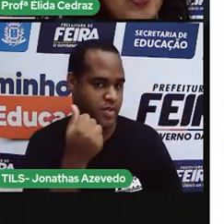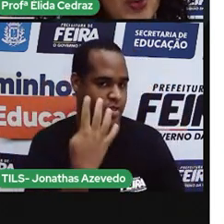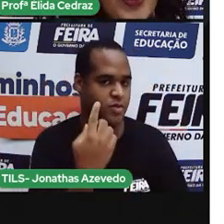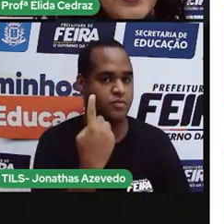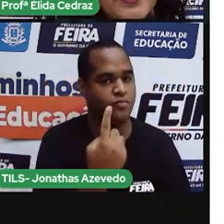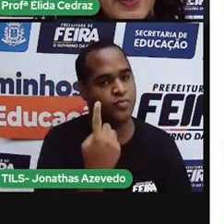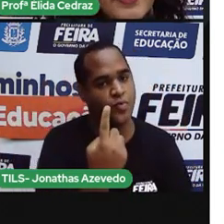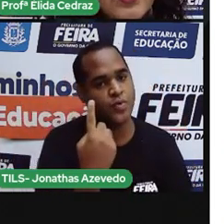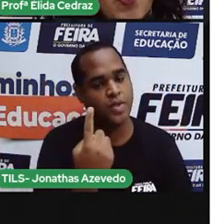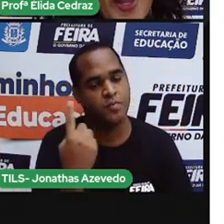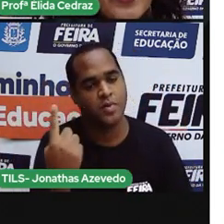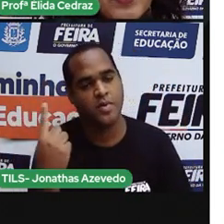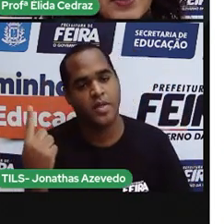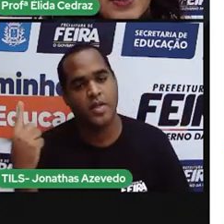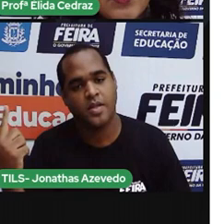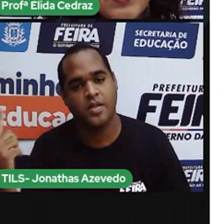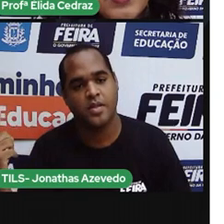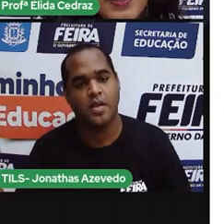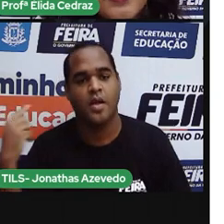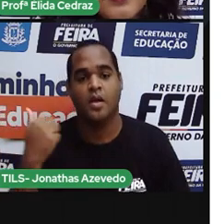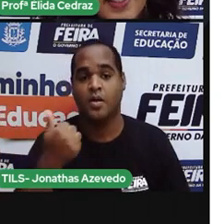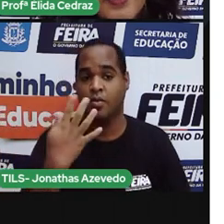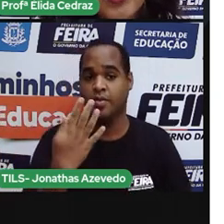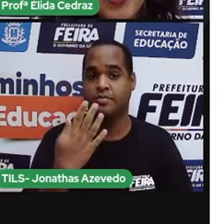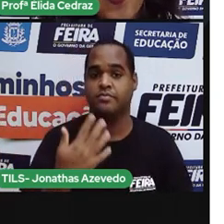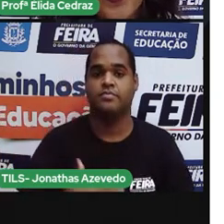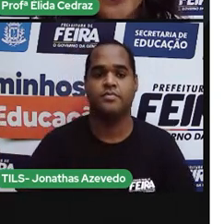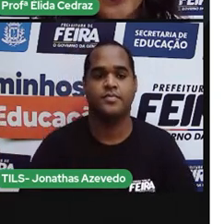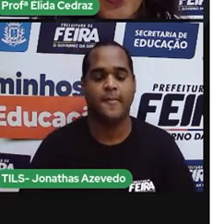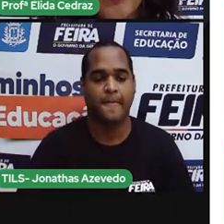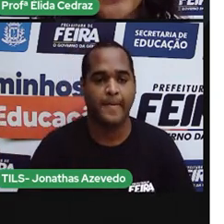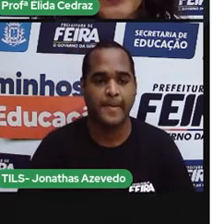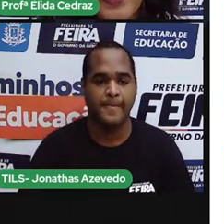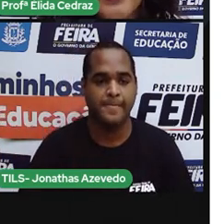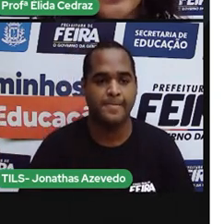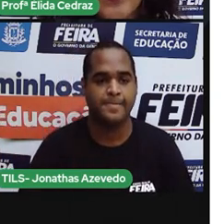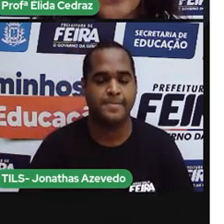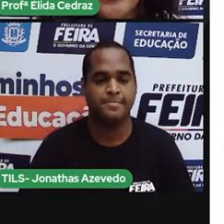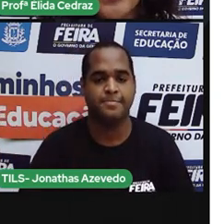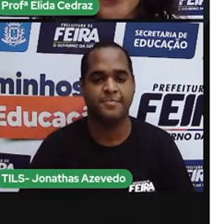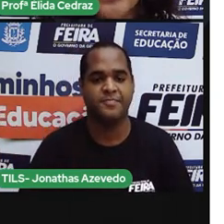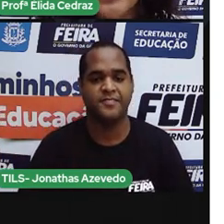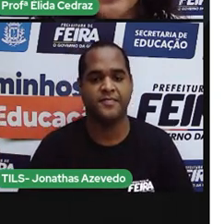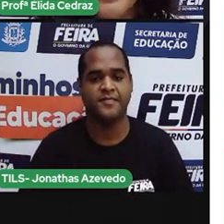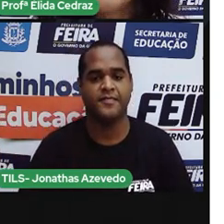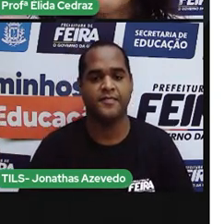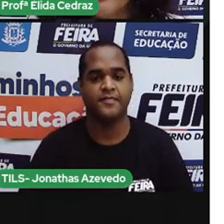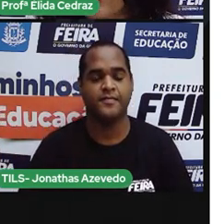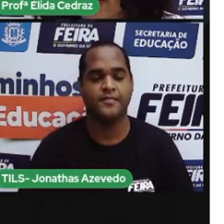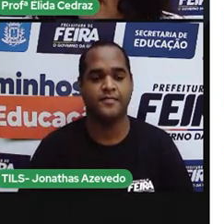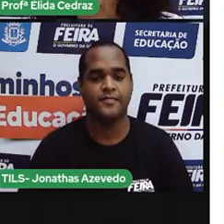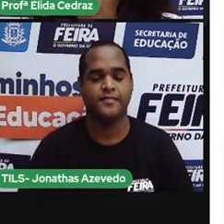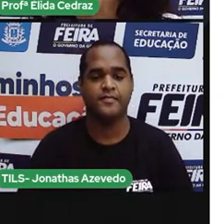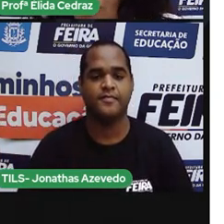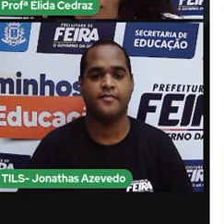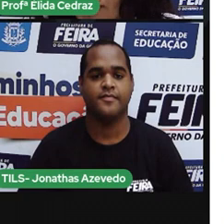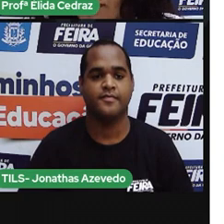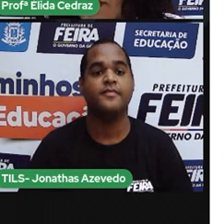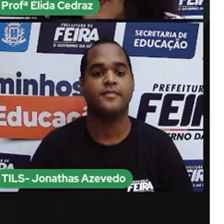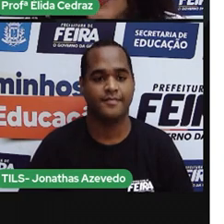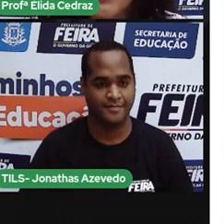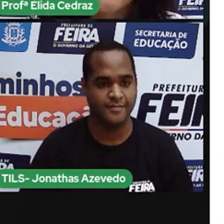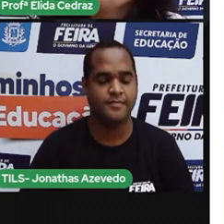1, 2, 3, 4, 5, 6, 7, 8, 9, 10, 11, 12, 13,